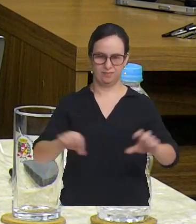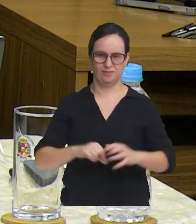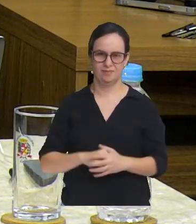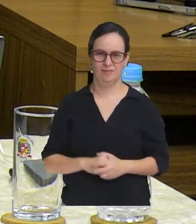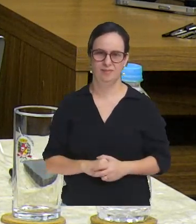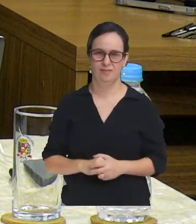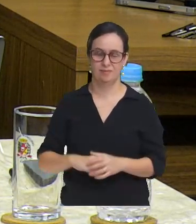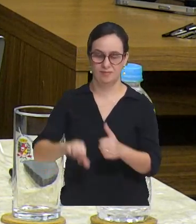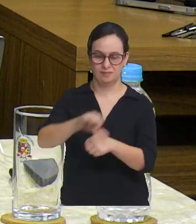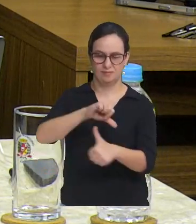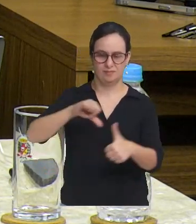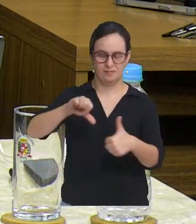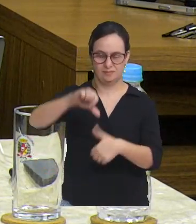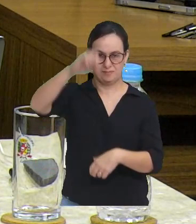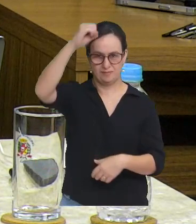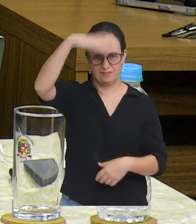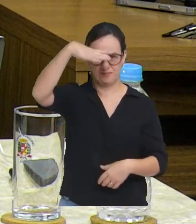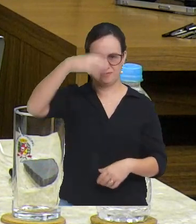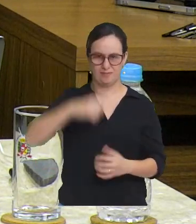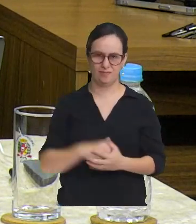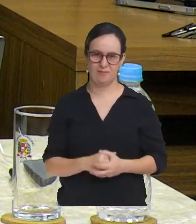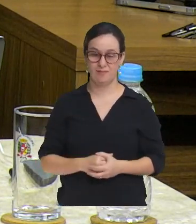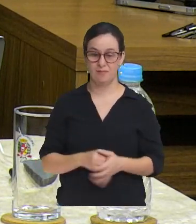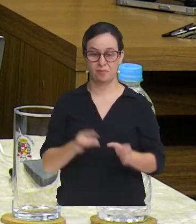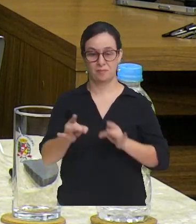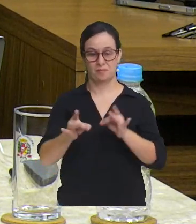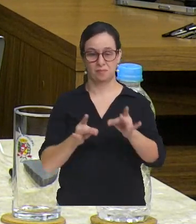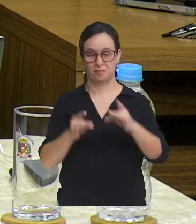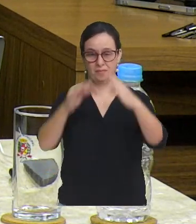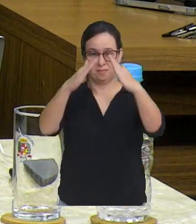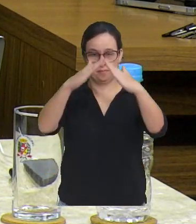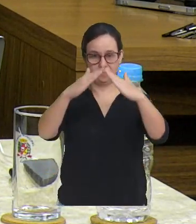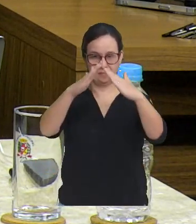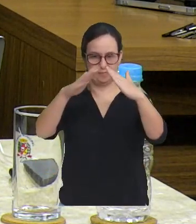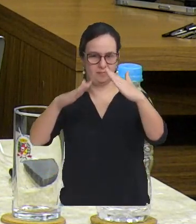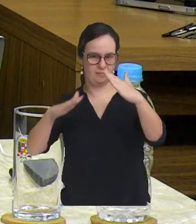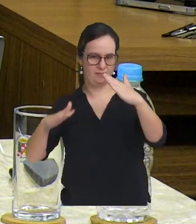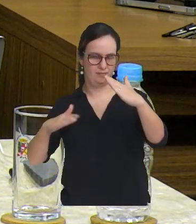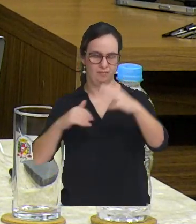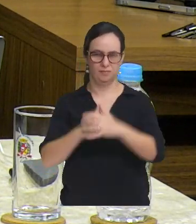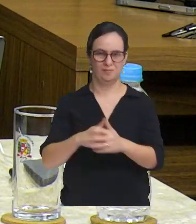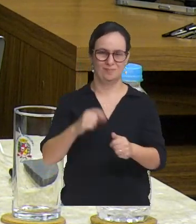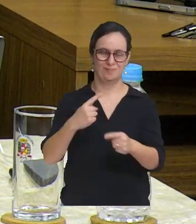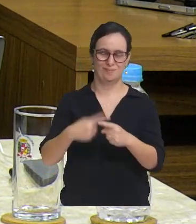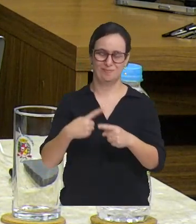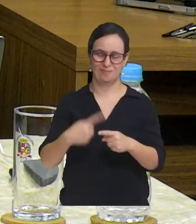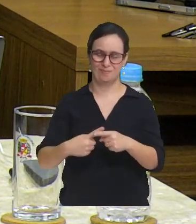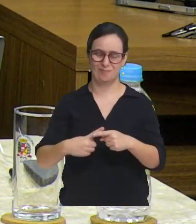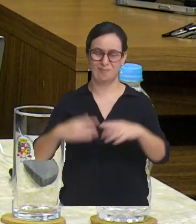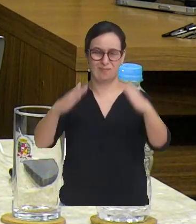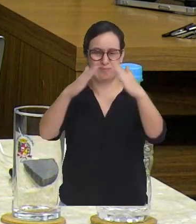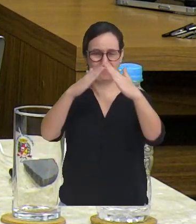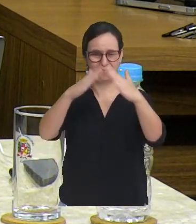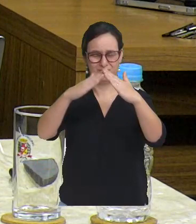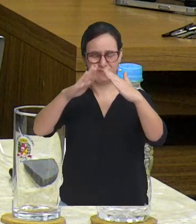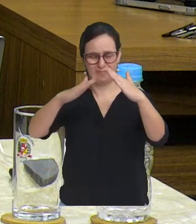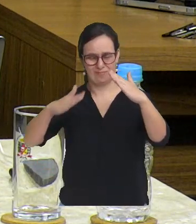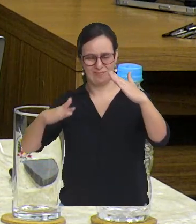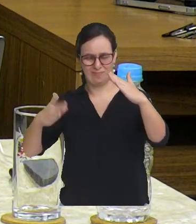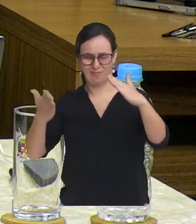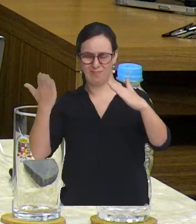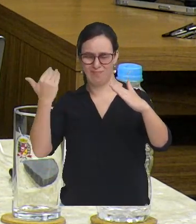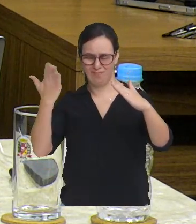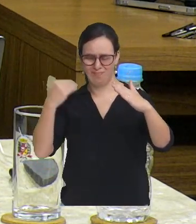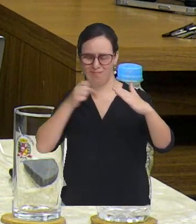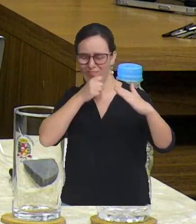como o Gerson colocou, precisa preparar o telhado da Câmara é um telhado antigo, precisa colocar aquela manta, né, em toda a